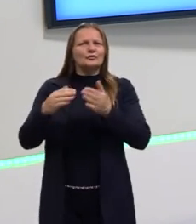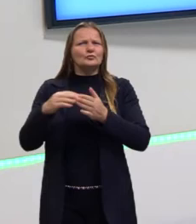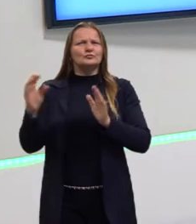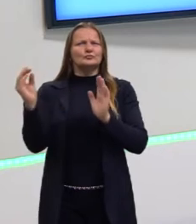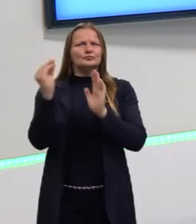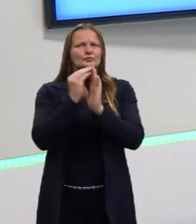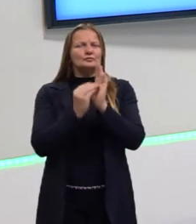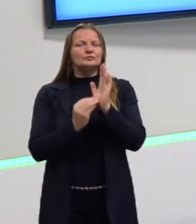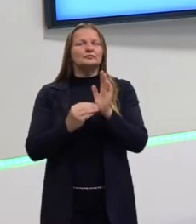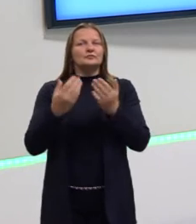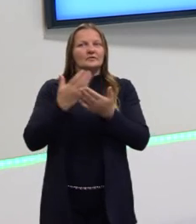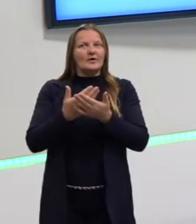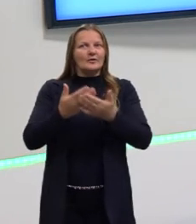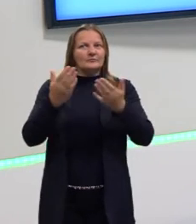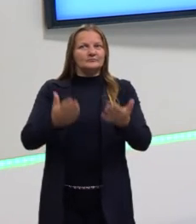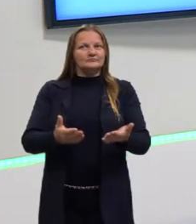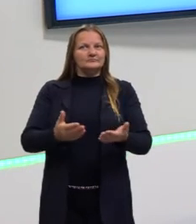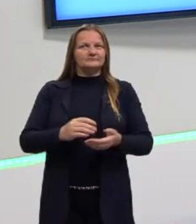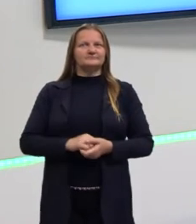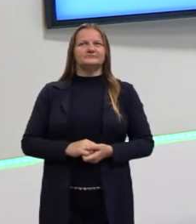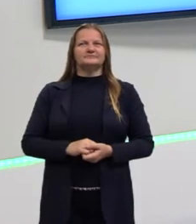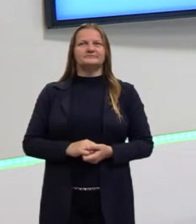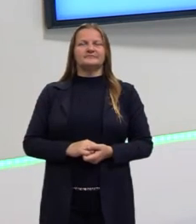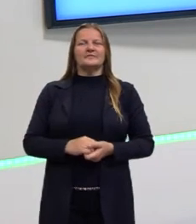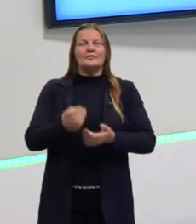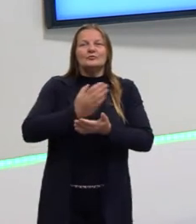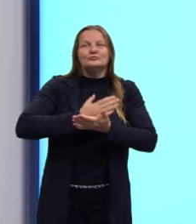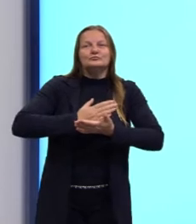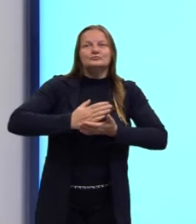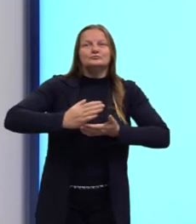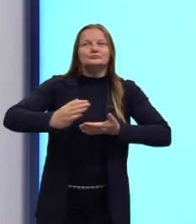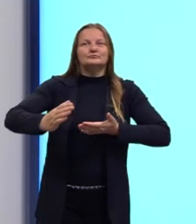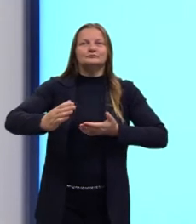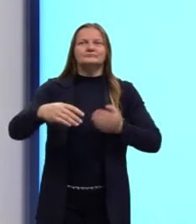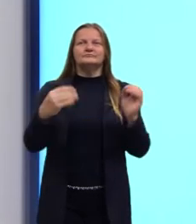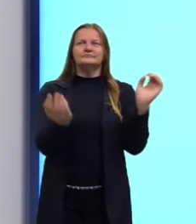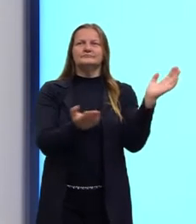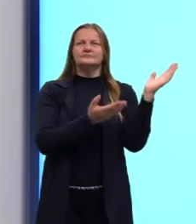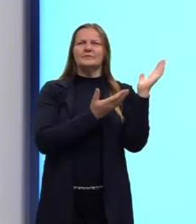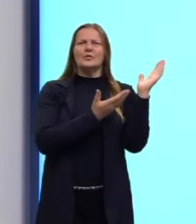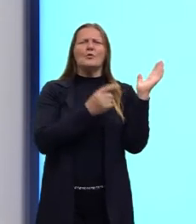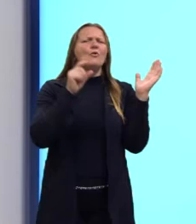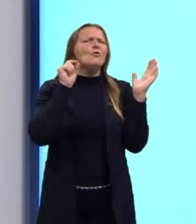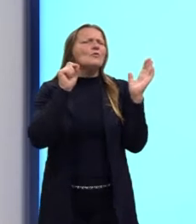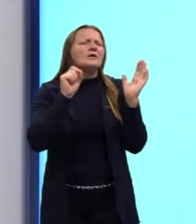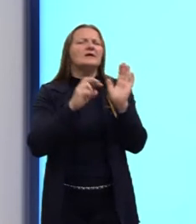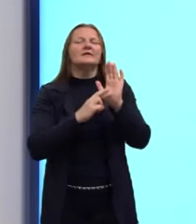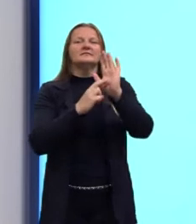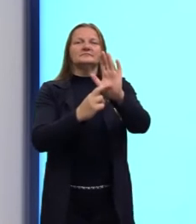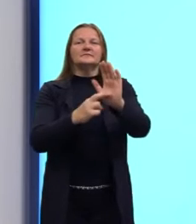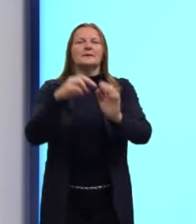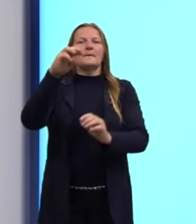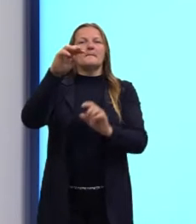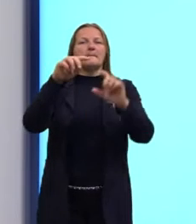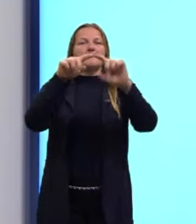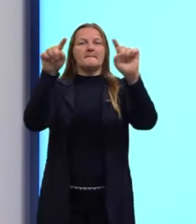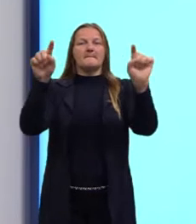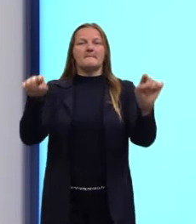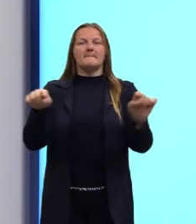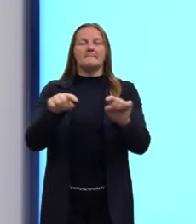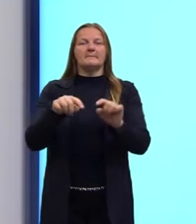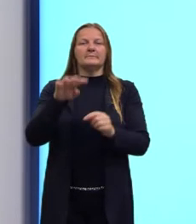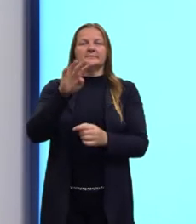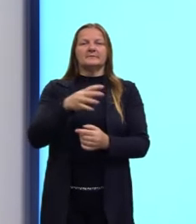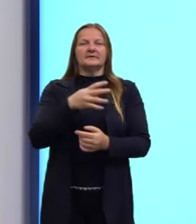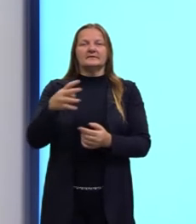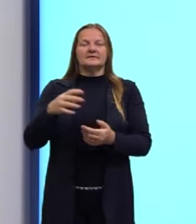nas nossas aulas então para a gente dar início nós precisamos saber o que que representam as matrizes né